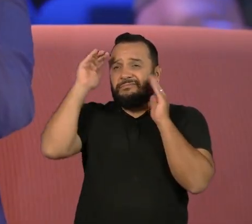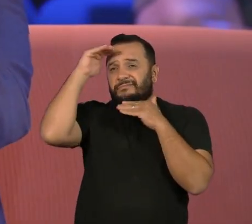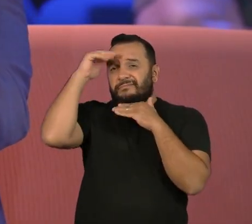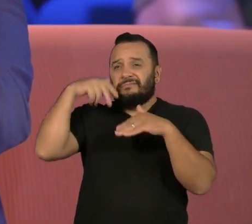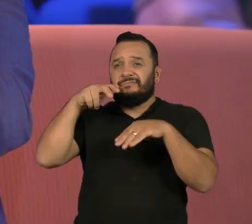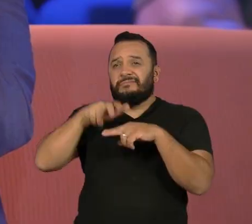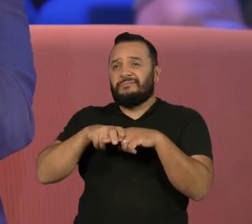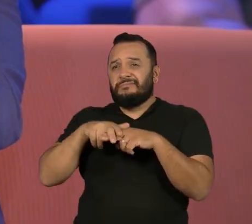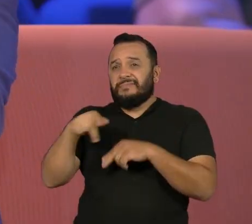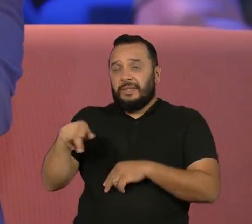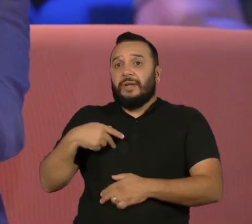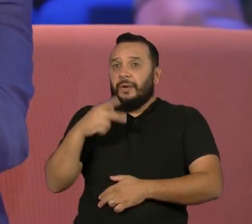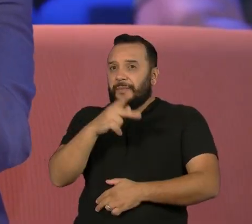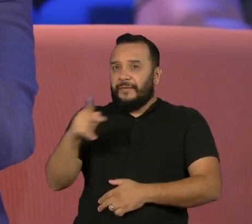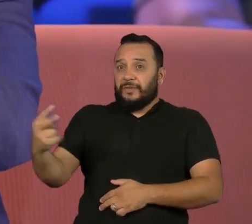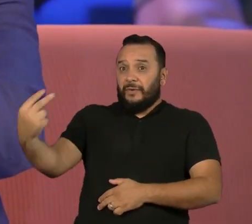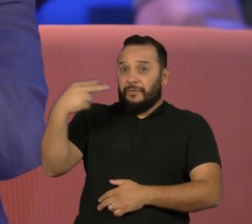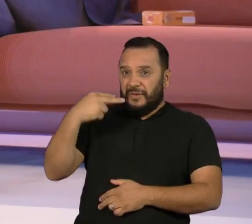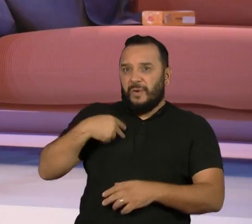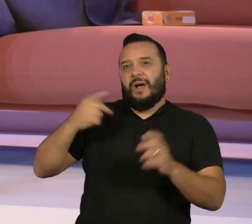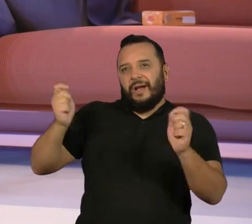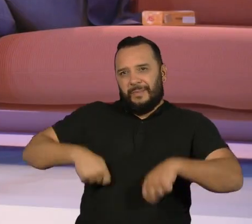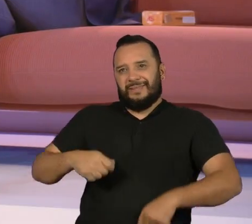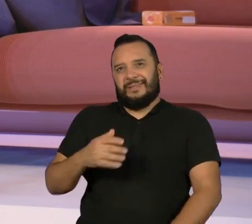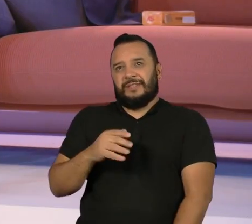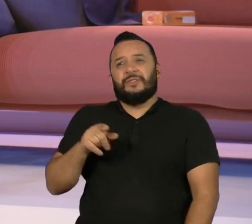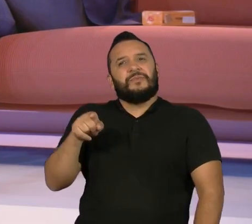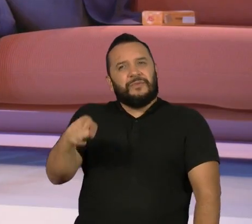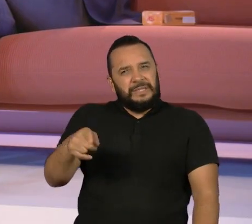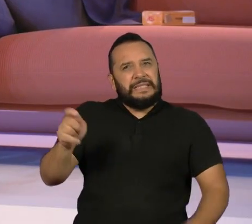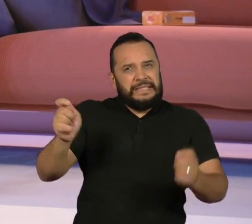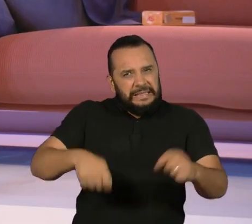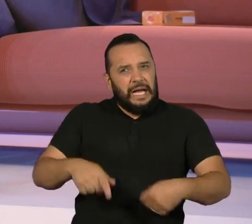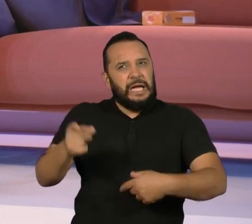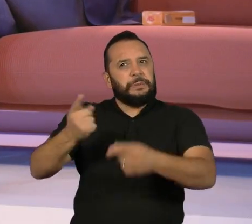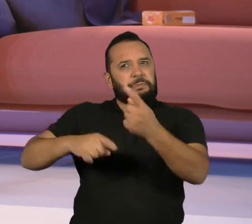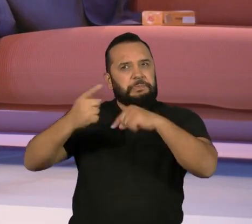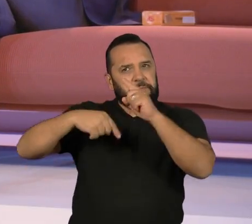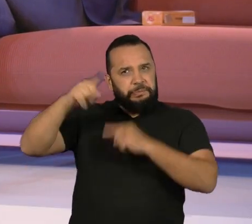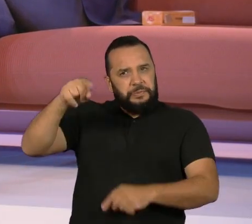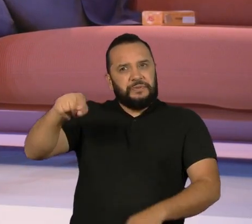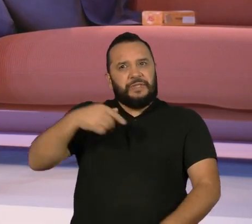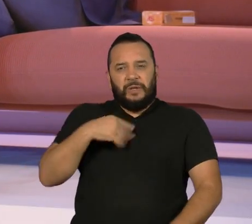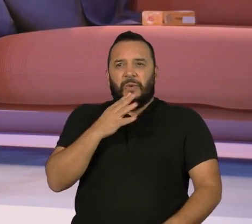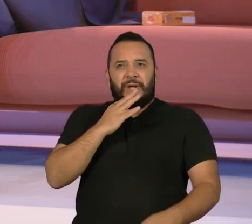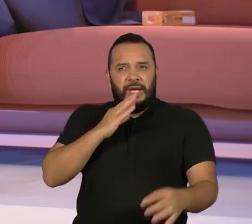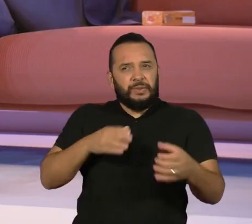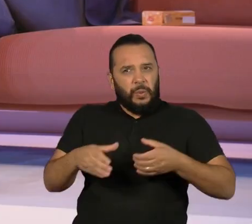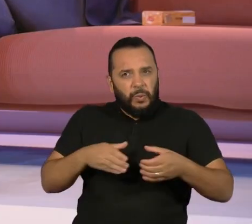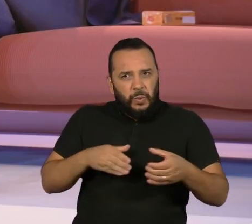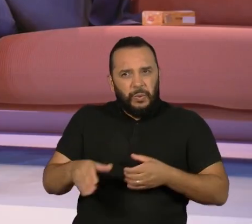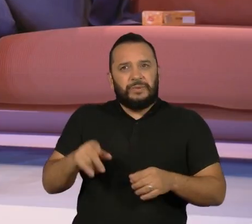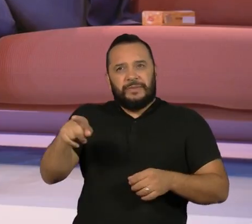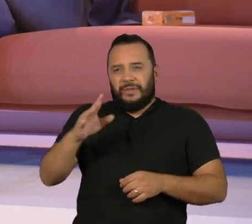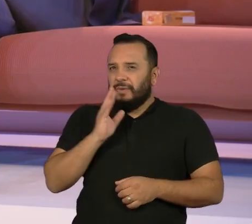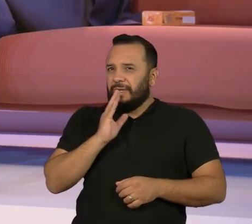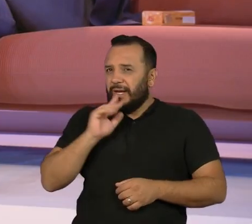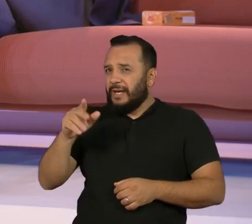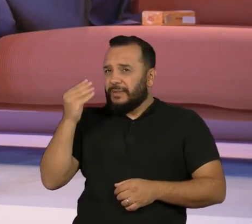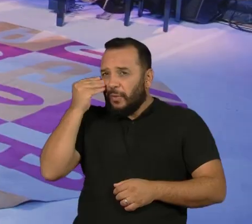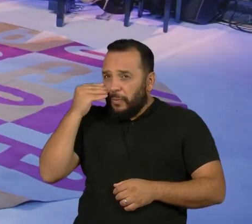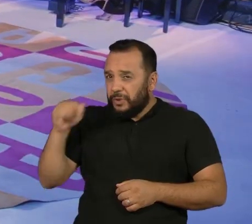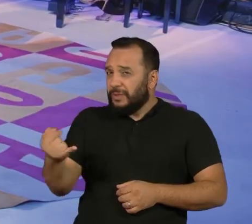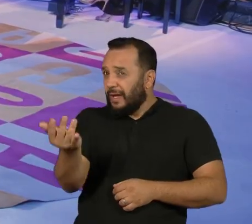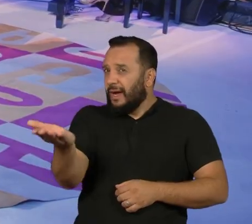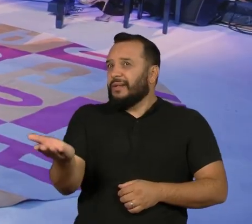tem aquele professor que enxerga um potencial, que fala, olha, você pode ir além. Você já ouviu falar nesse concurso? Você já ouviu falar nessa